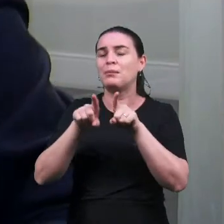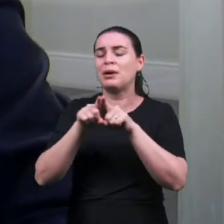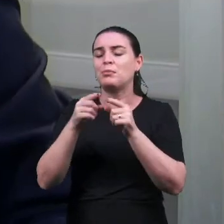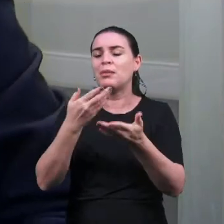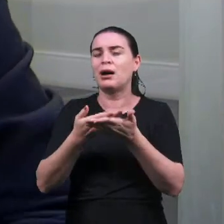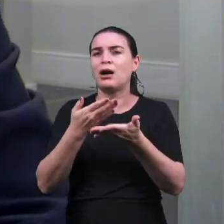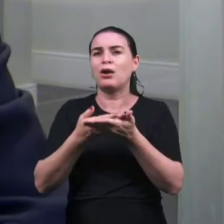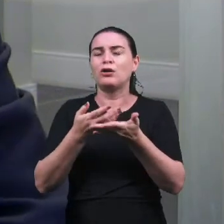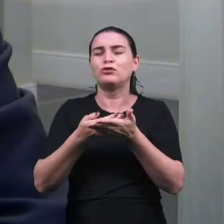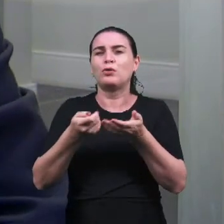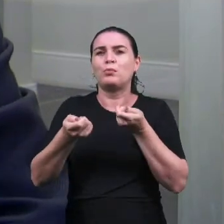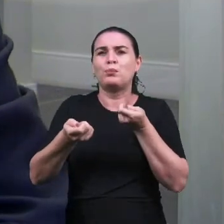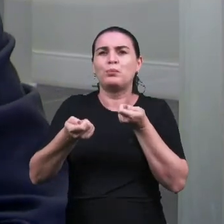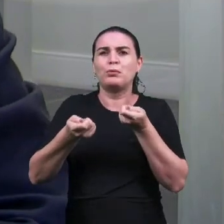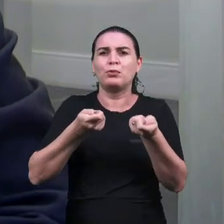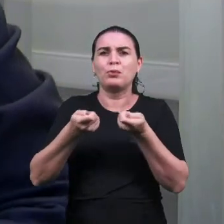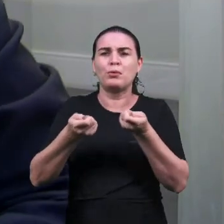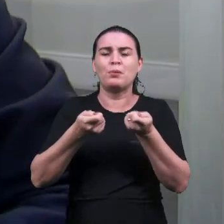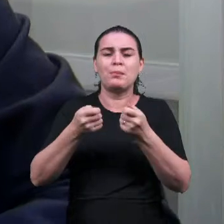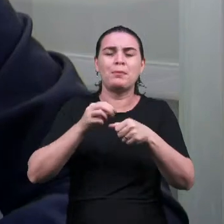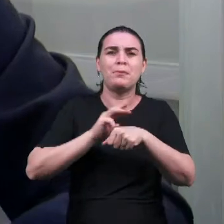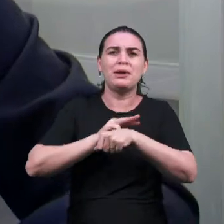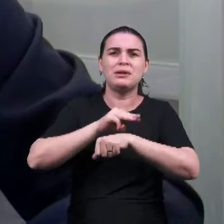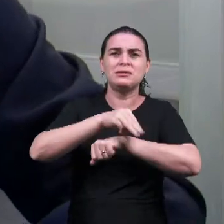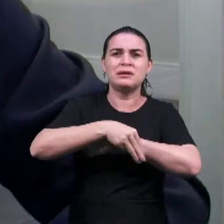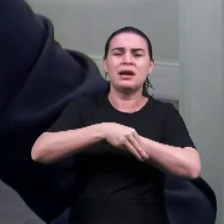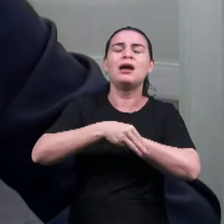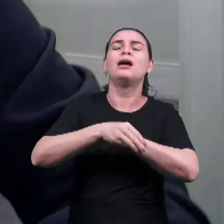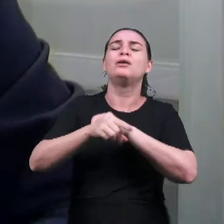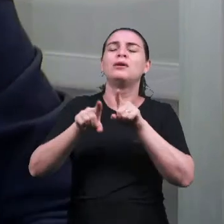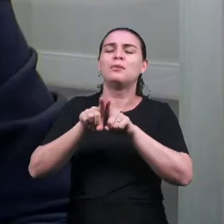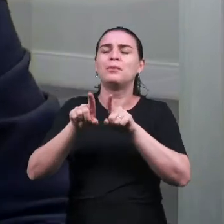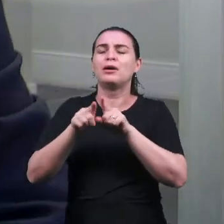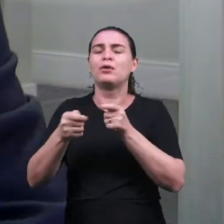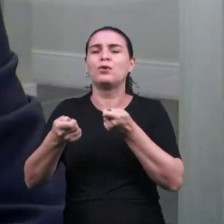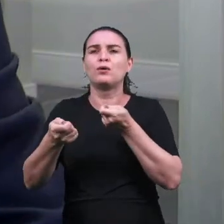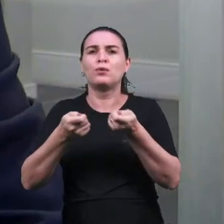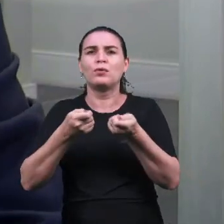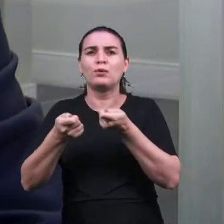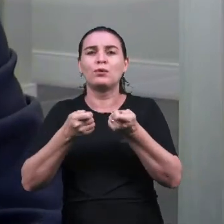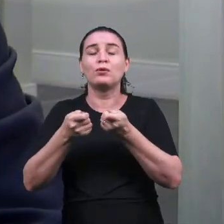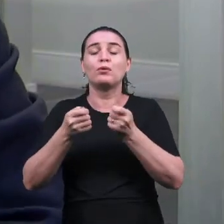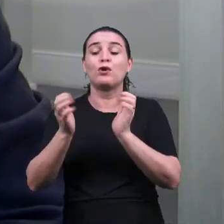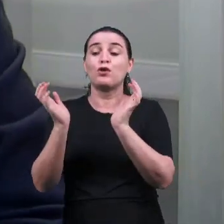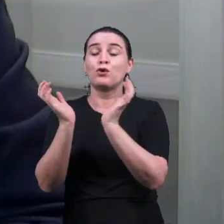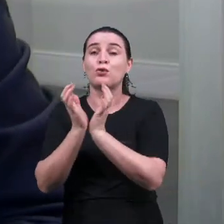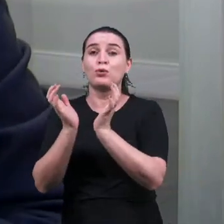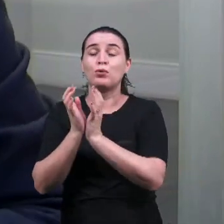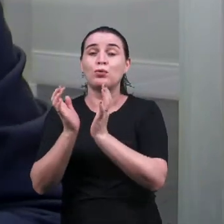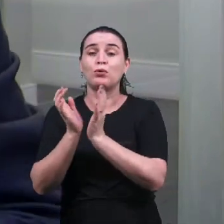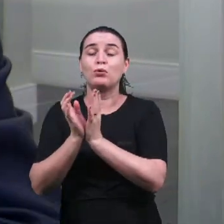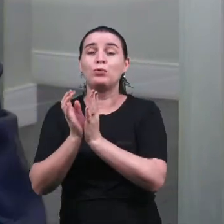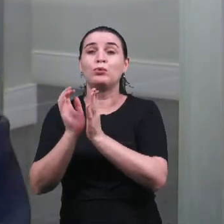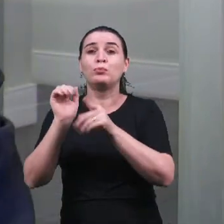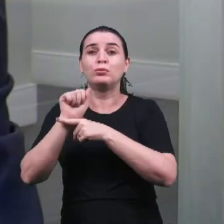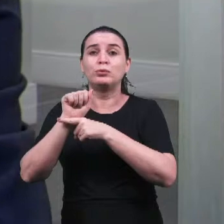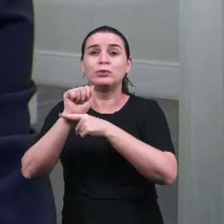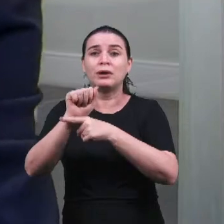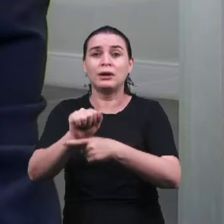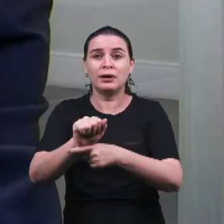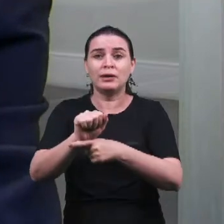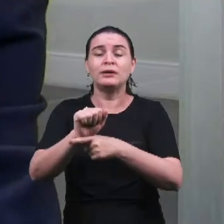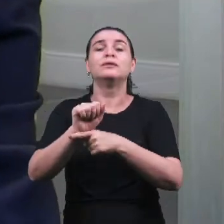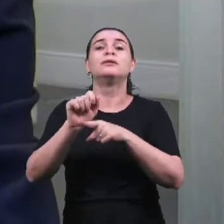né? O governo, ministério e governo. Vai ter aula falando, se não me engano, sobre o grupo de assistência e outros assuntos assim